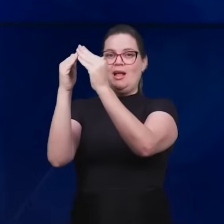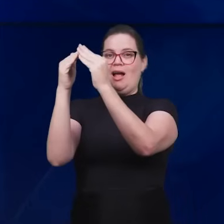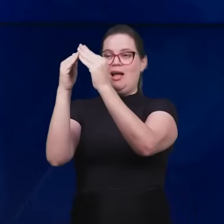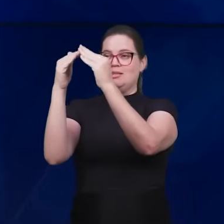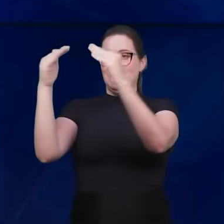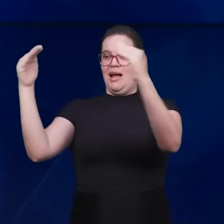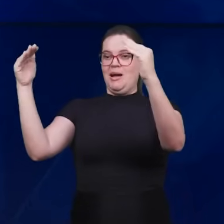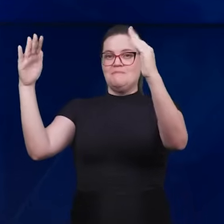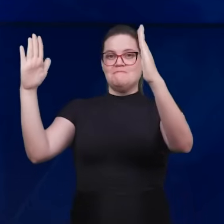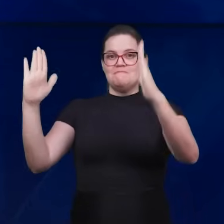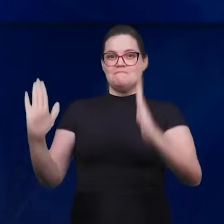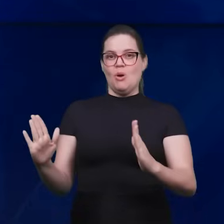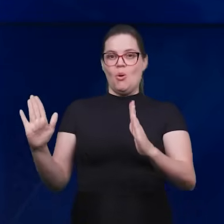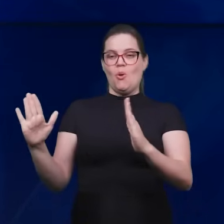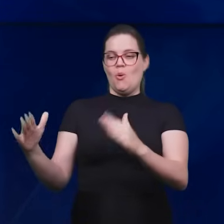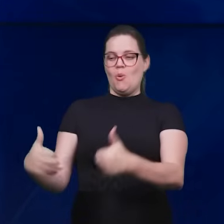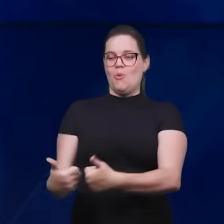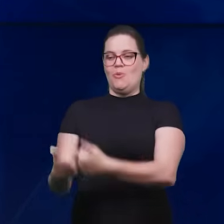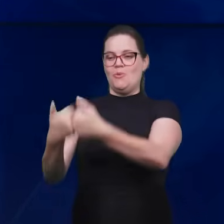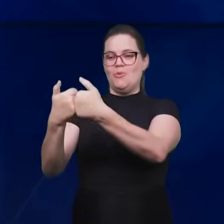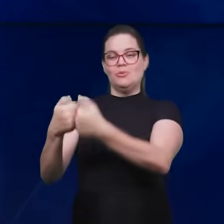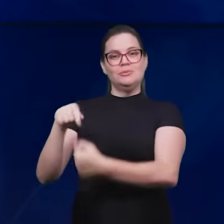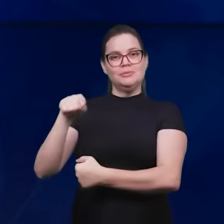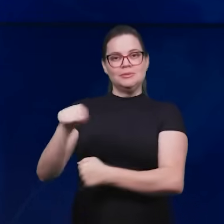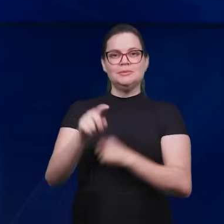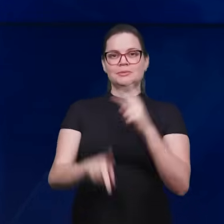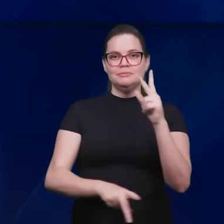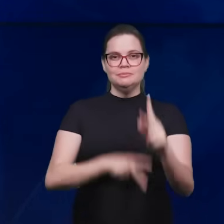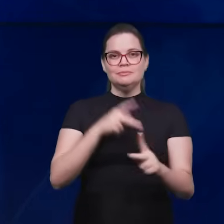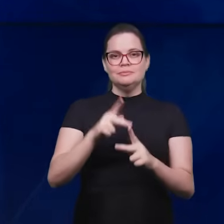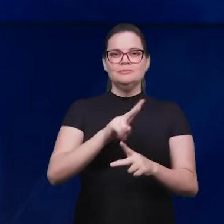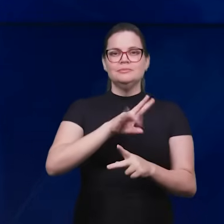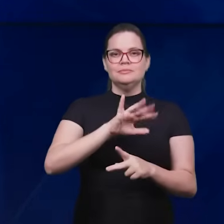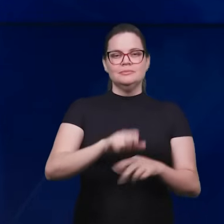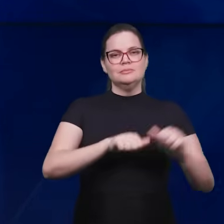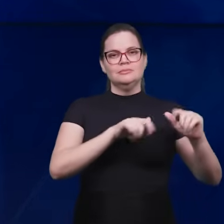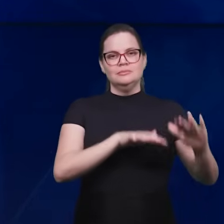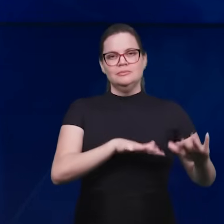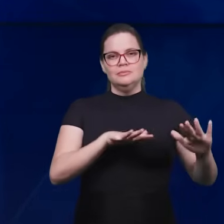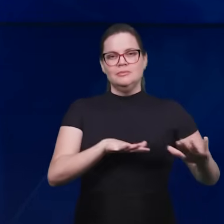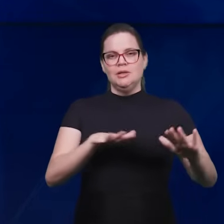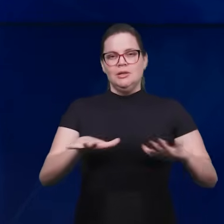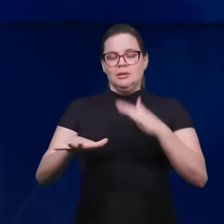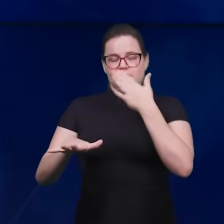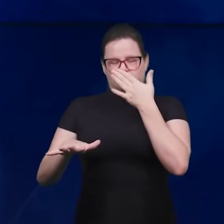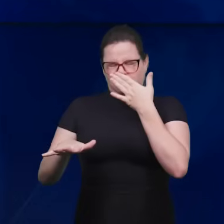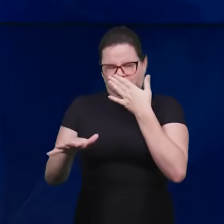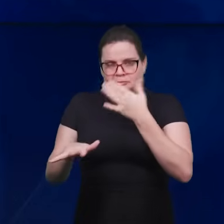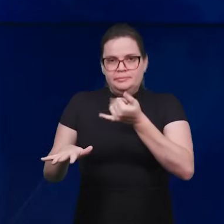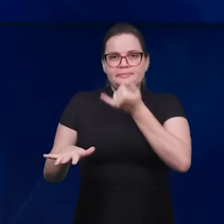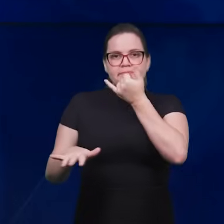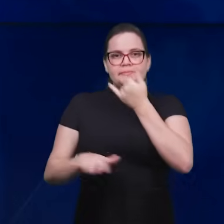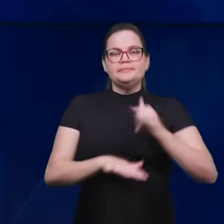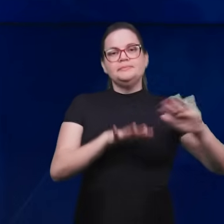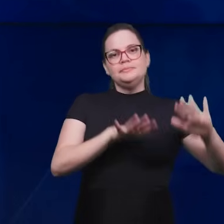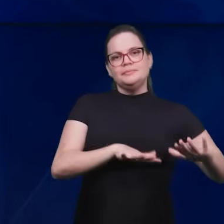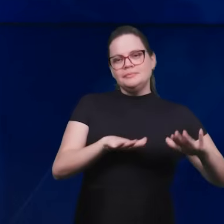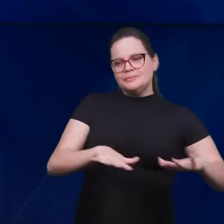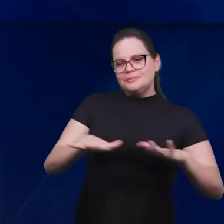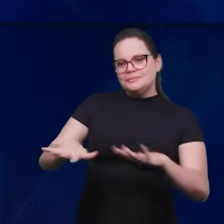povo Israel subiria para adorar o seu nome, o lugar onde um dia Abraão ofereceu o seu